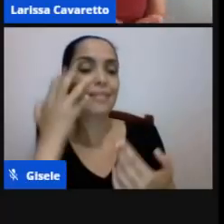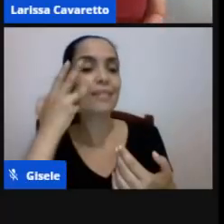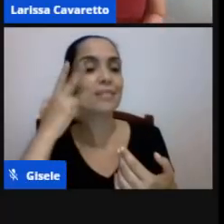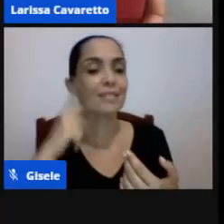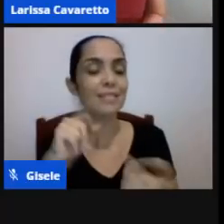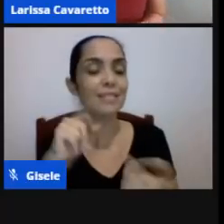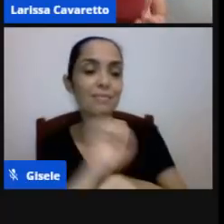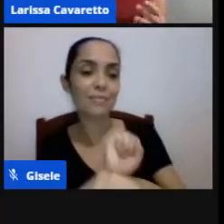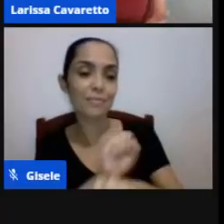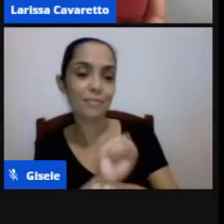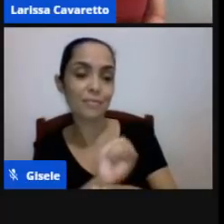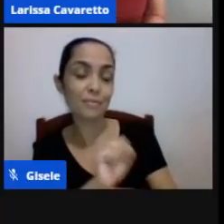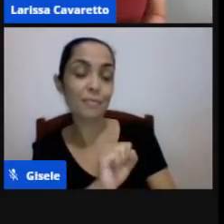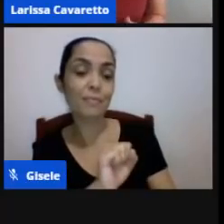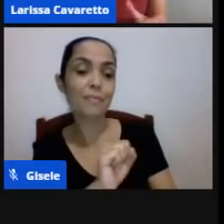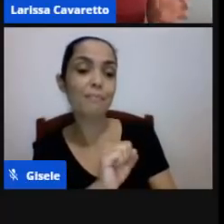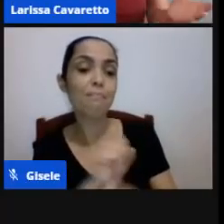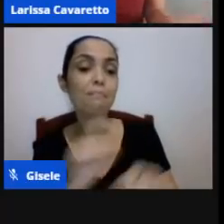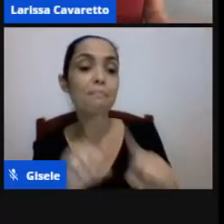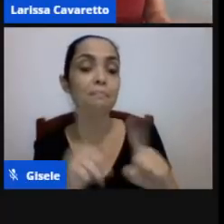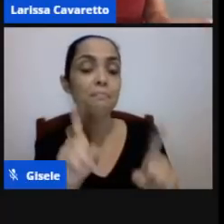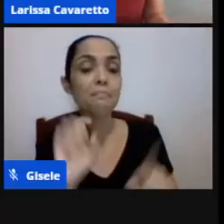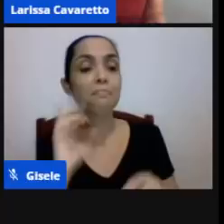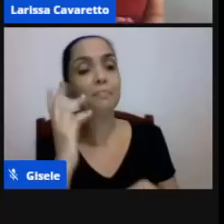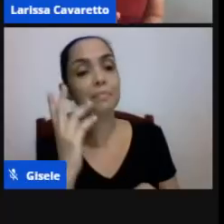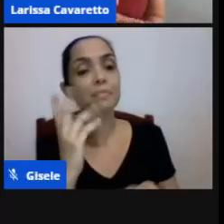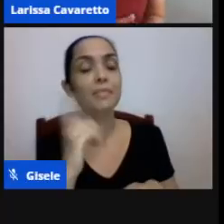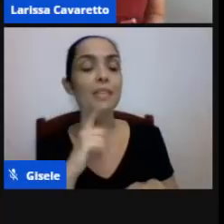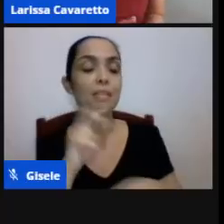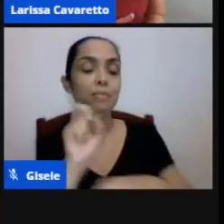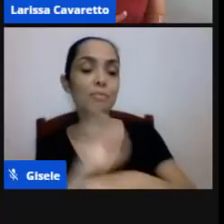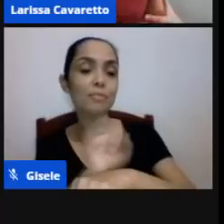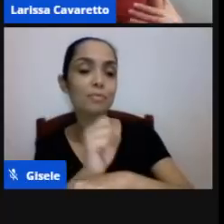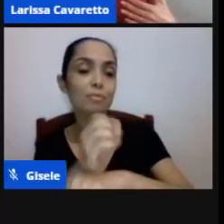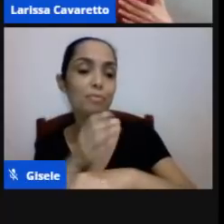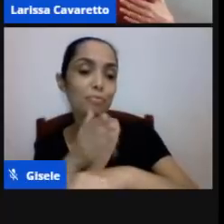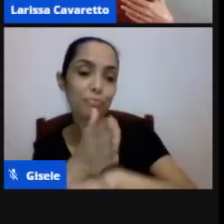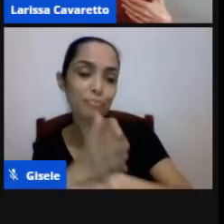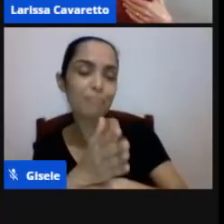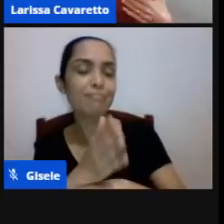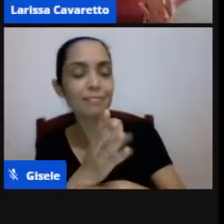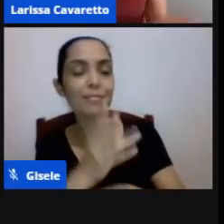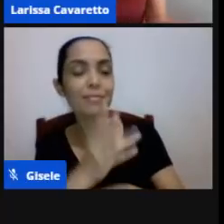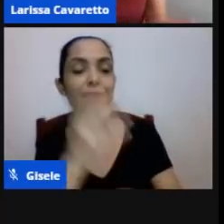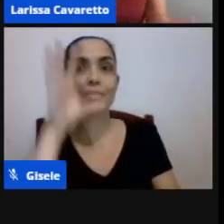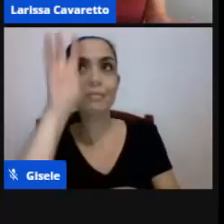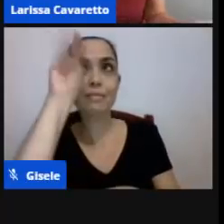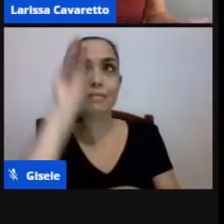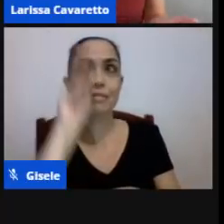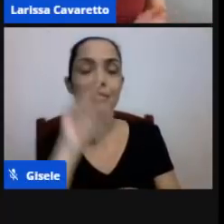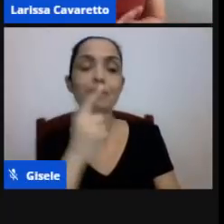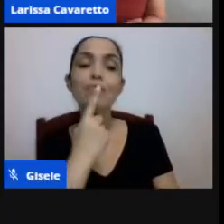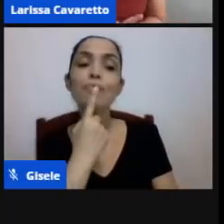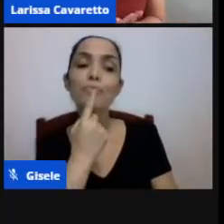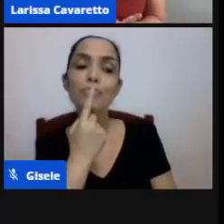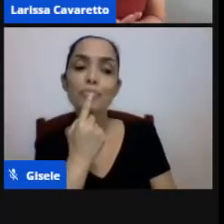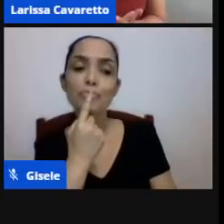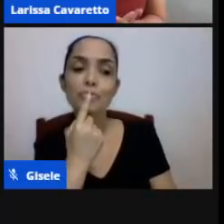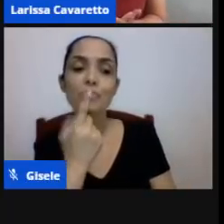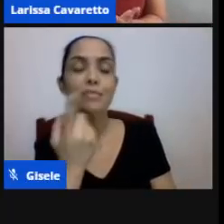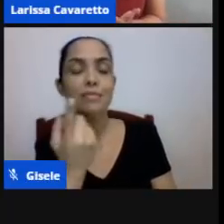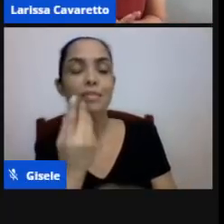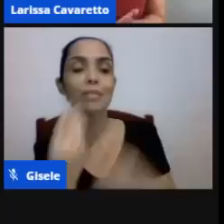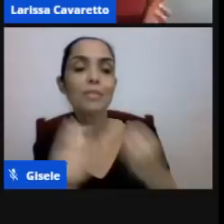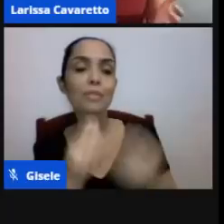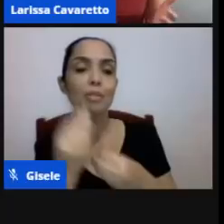a chance disso acontecer é muito menor do que se você passar no sinal vermelho, por exemplo, né? Porque se você passar no sinal vermelho, a chance de ver alguém bater em você